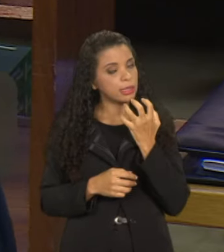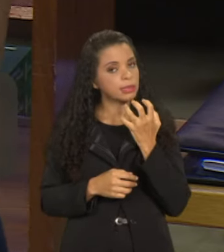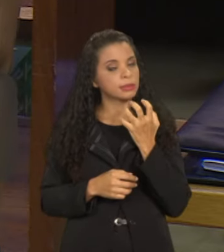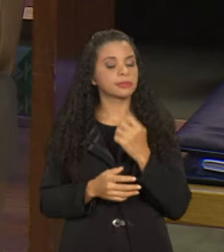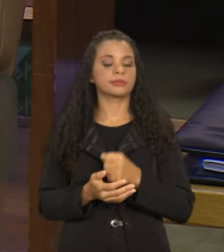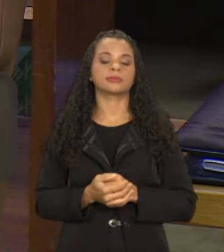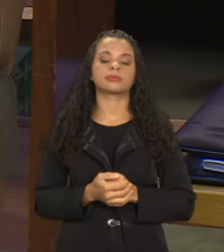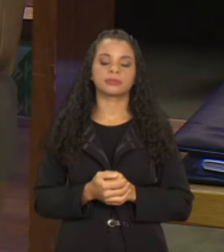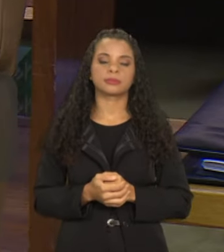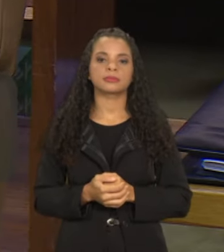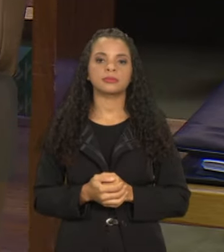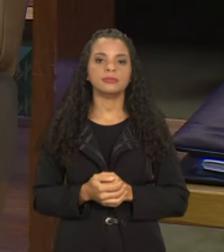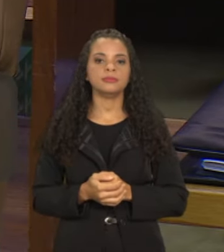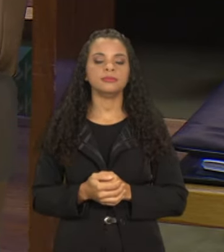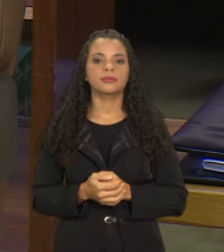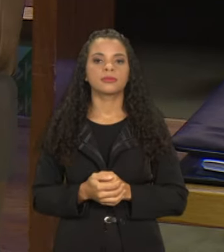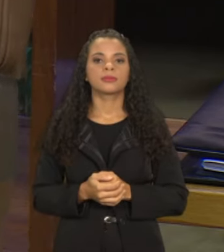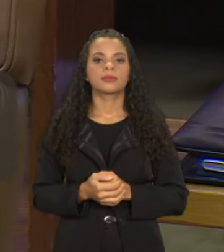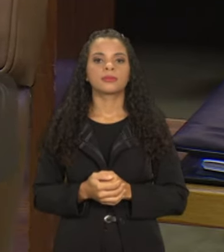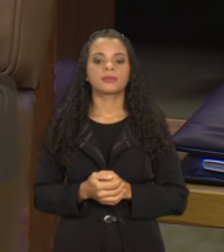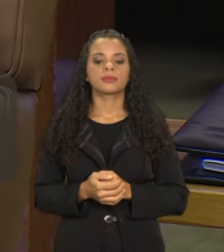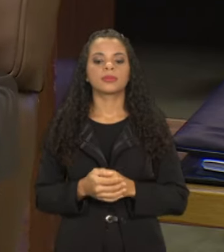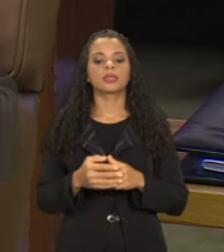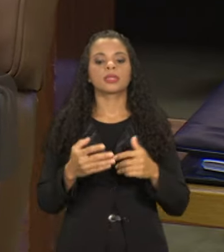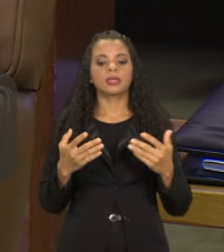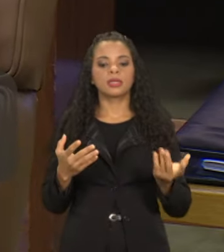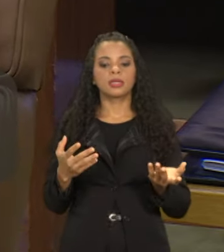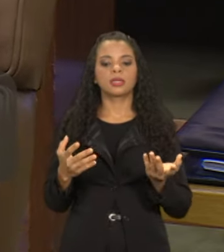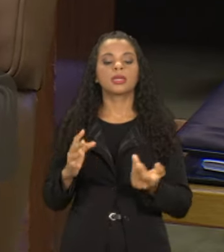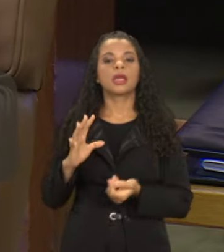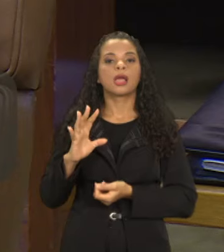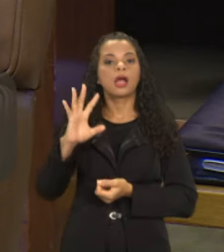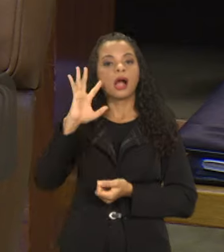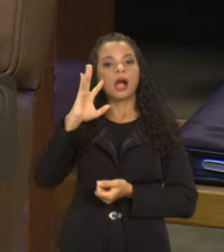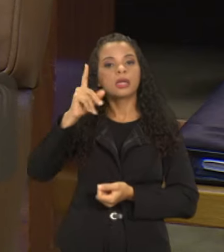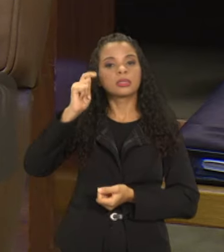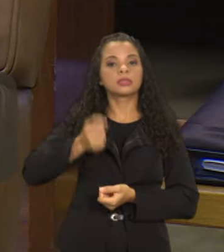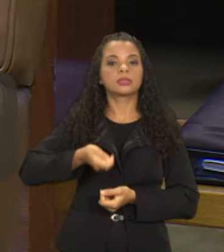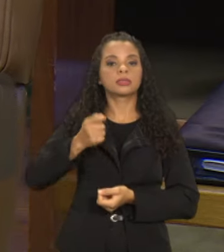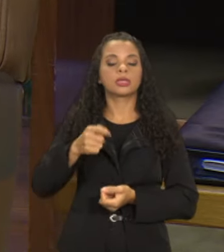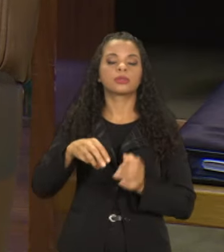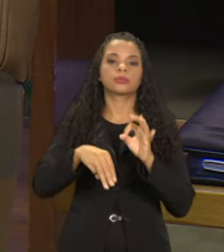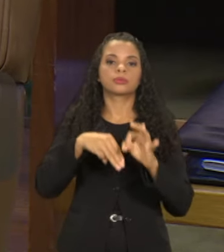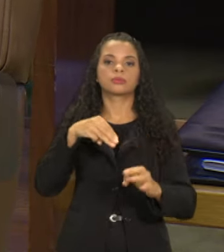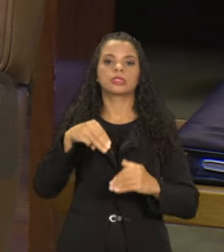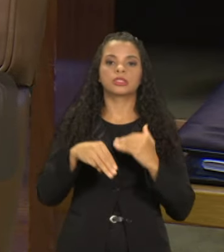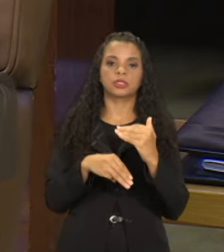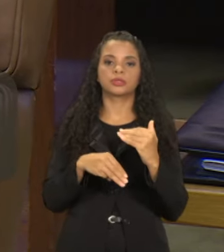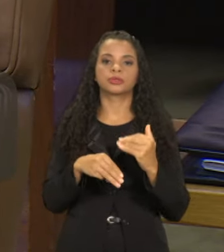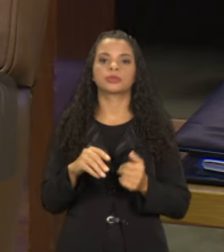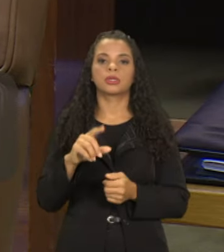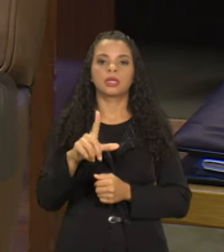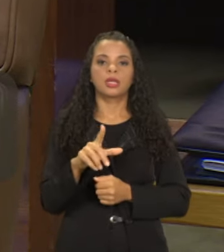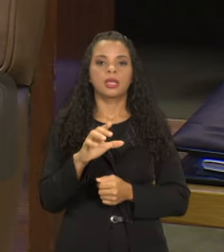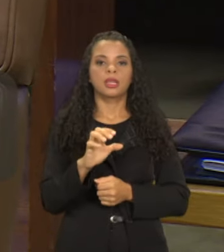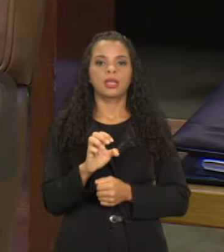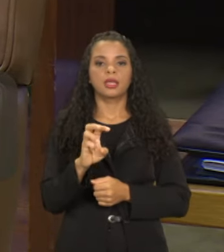E isso eu sempre dou como exemplo quando eu falo da decisão do ministro Ricardo Lewandowski, agora há pouco lembrada pelo